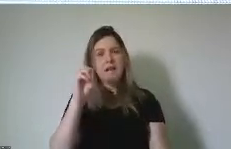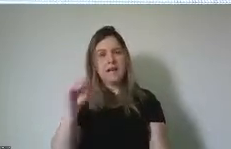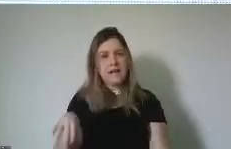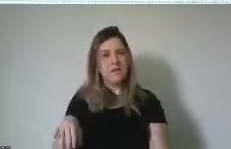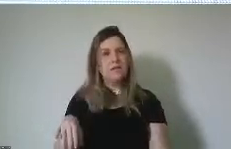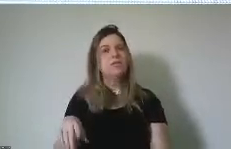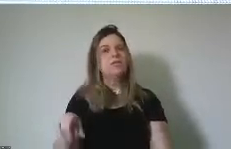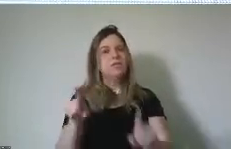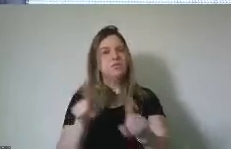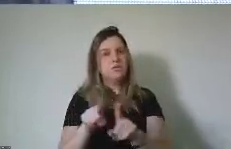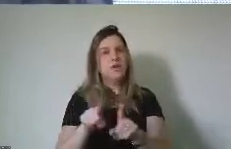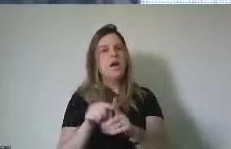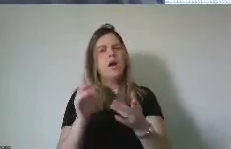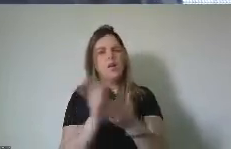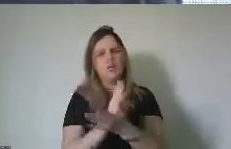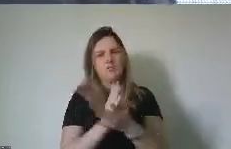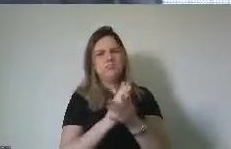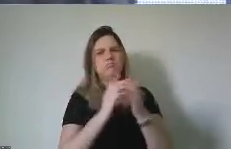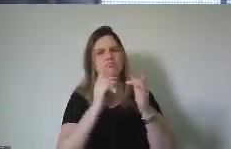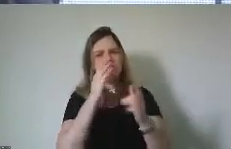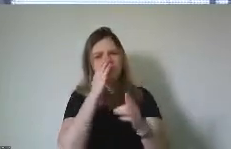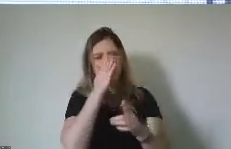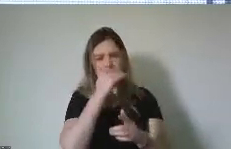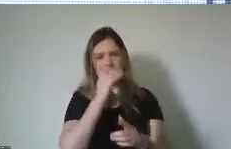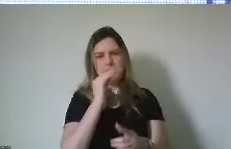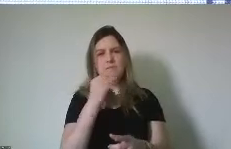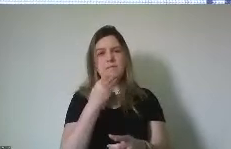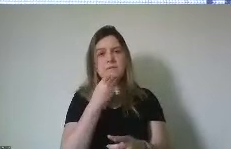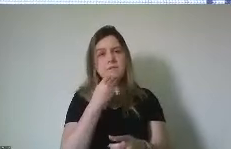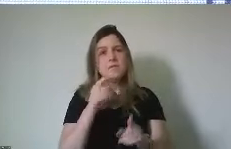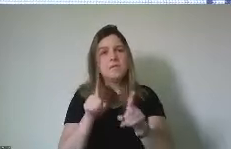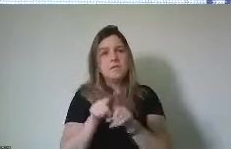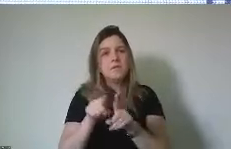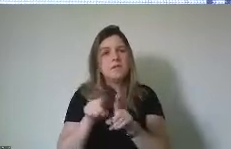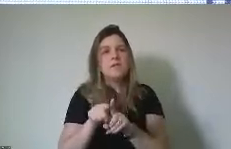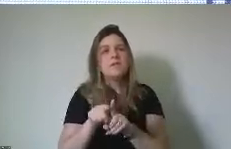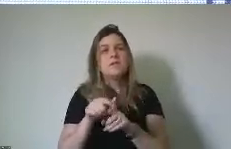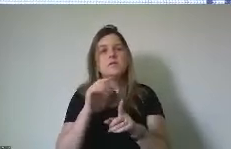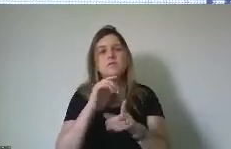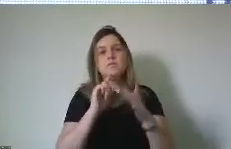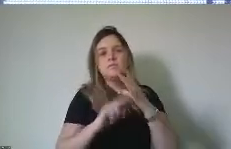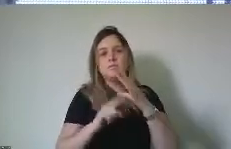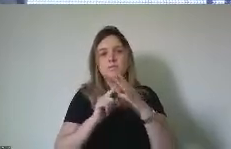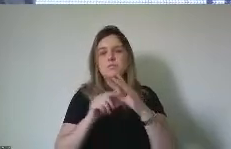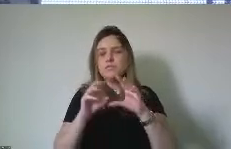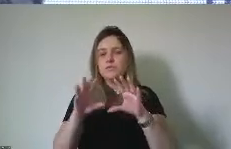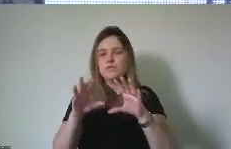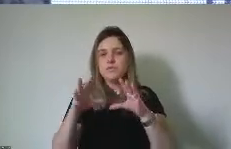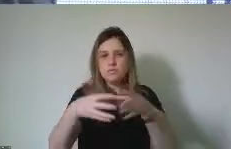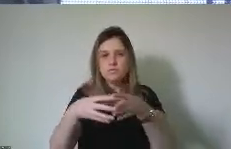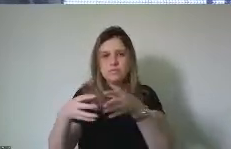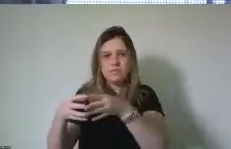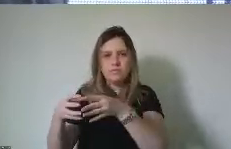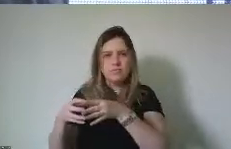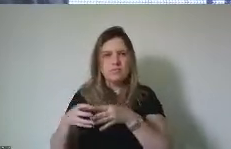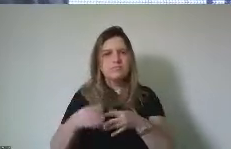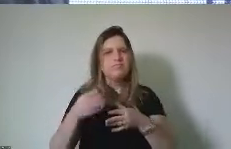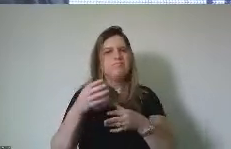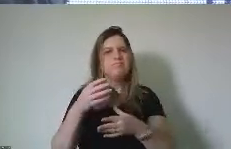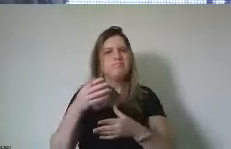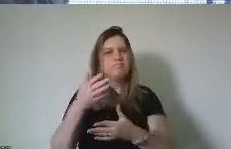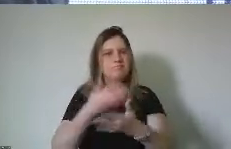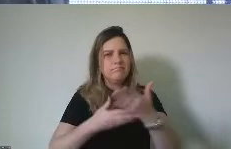em alguns lugares não em todos mas a robustez de um Grid formado por integração entre